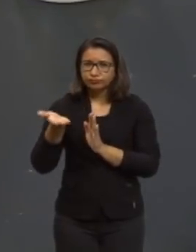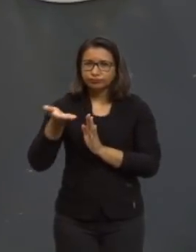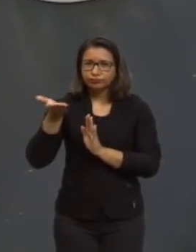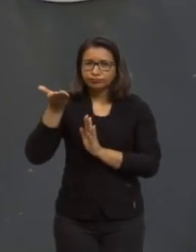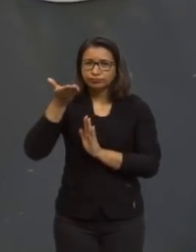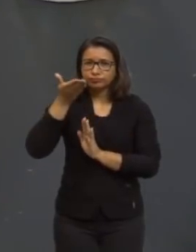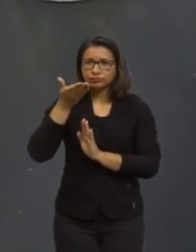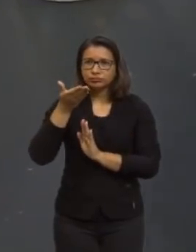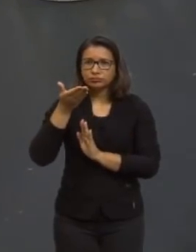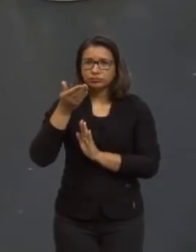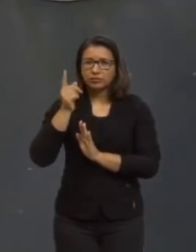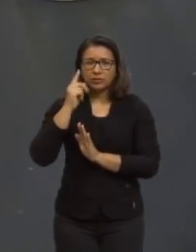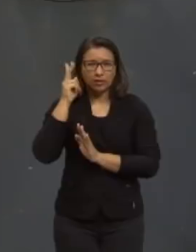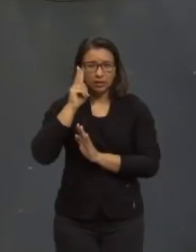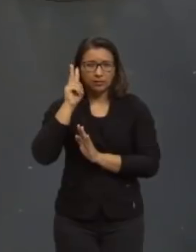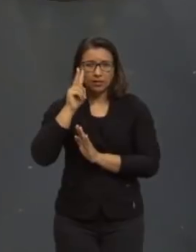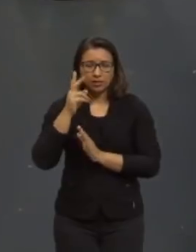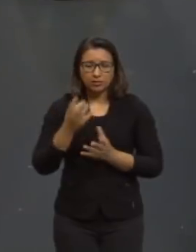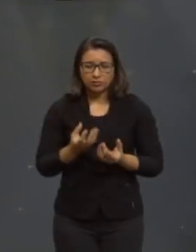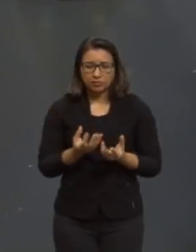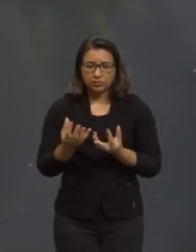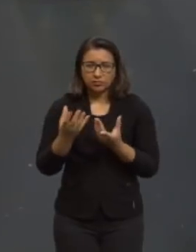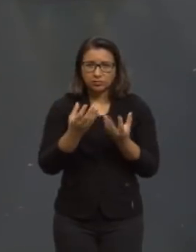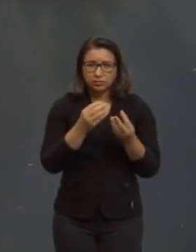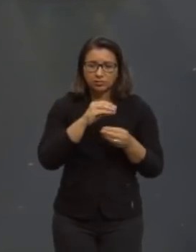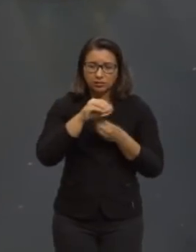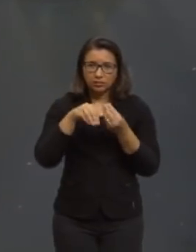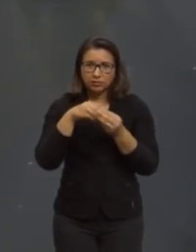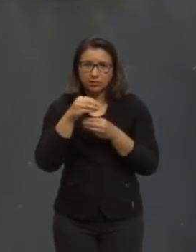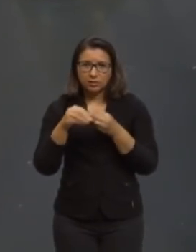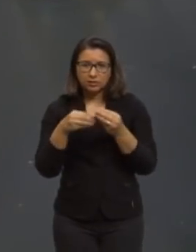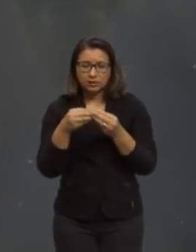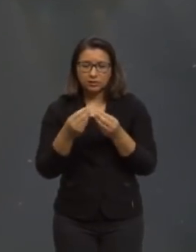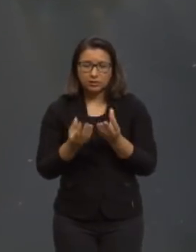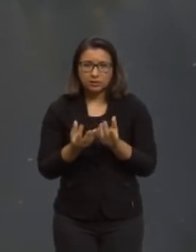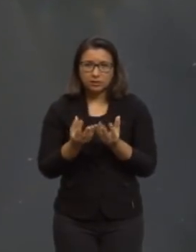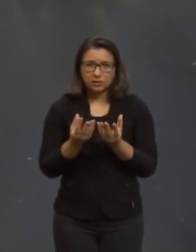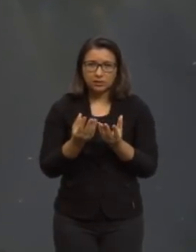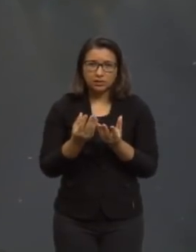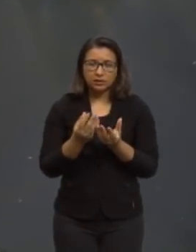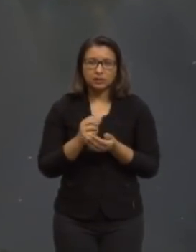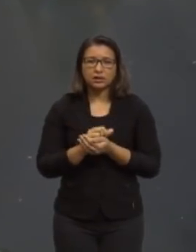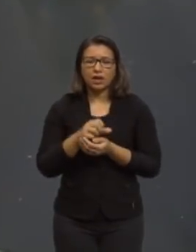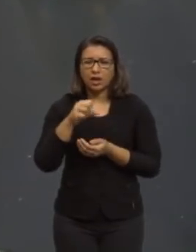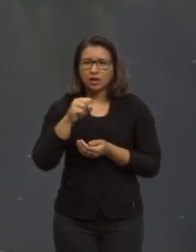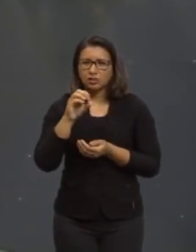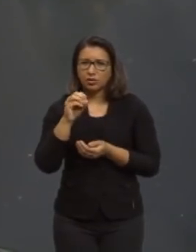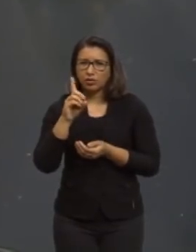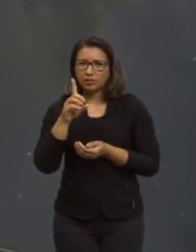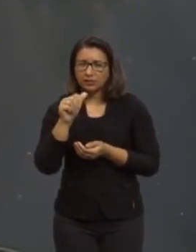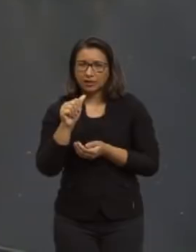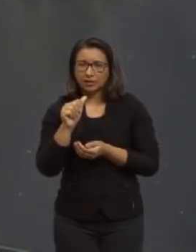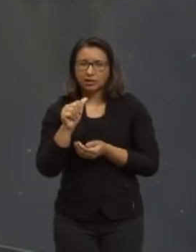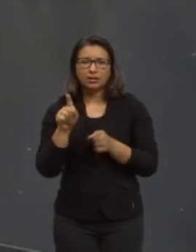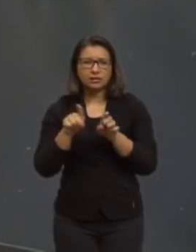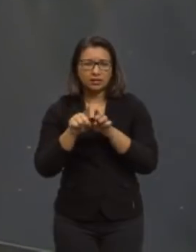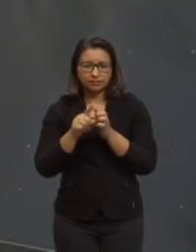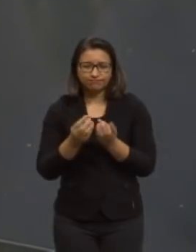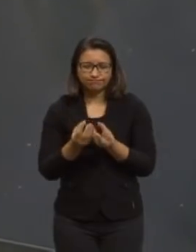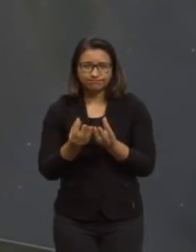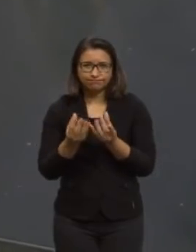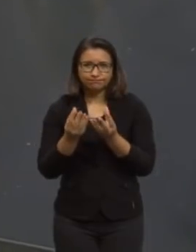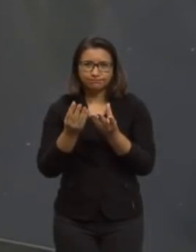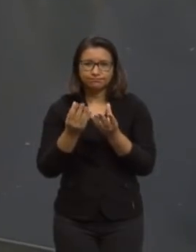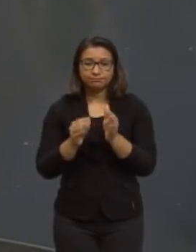ela queima né os blocos ó de um dos principais componentes da soda cáustica então olha temperatura como